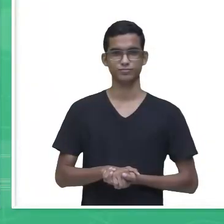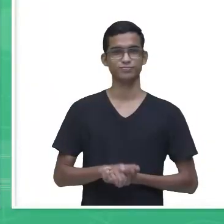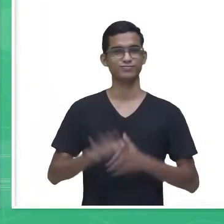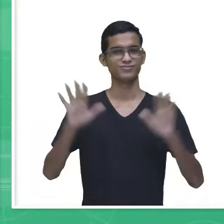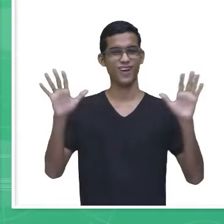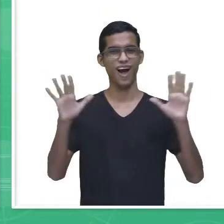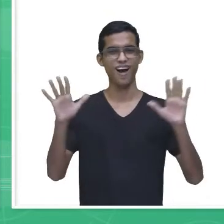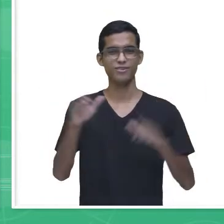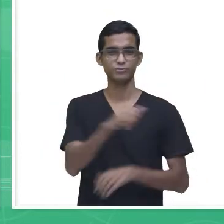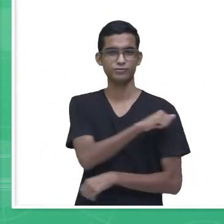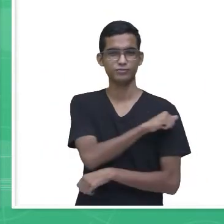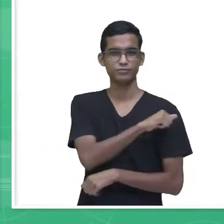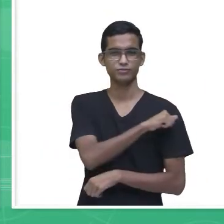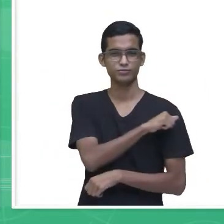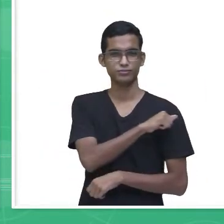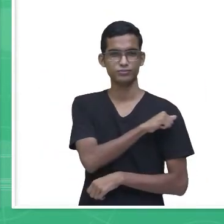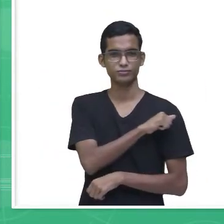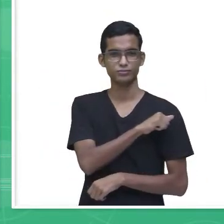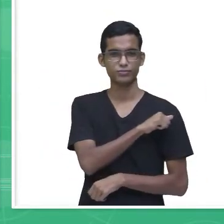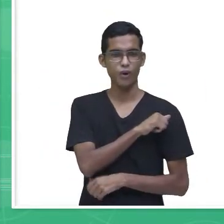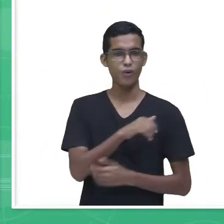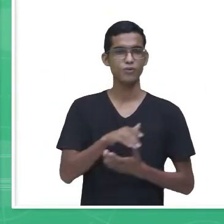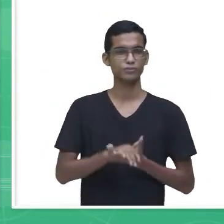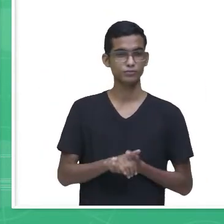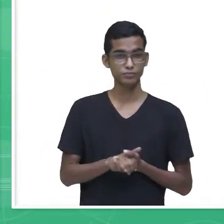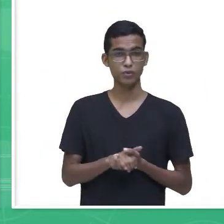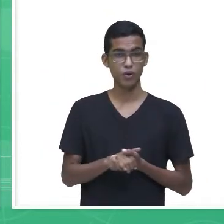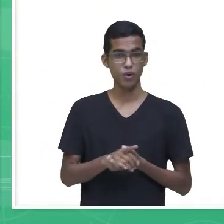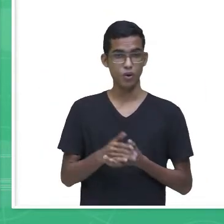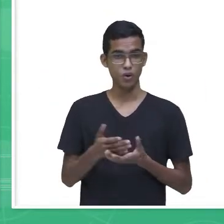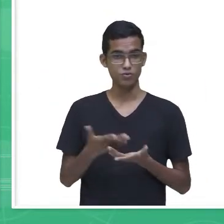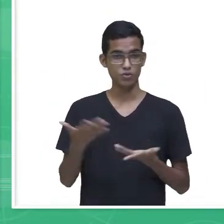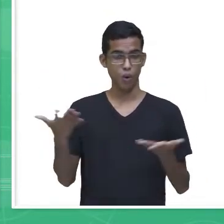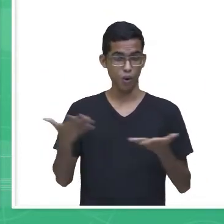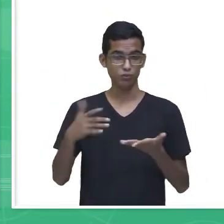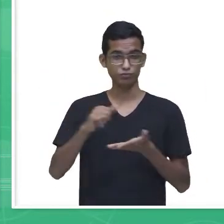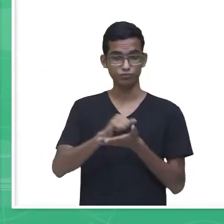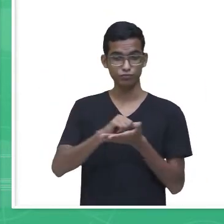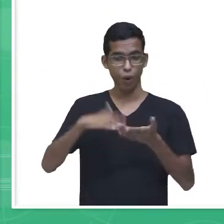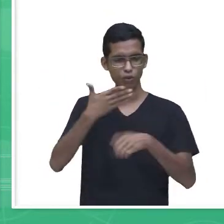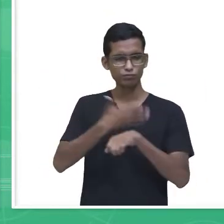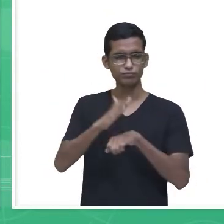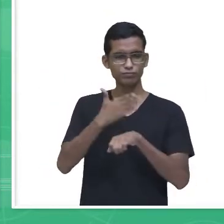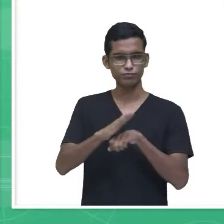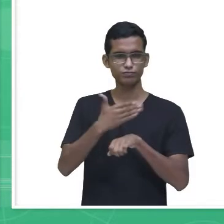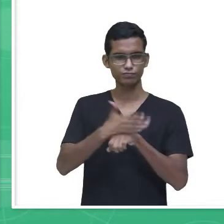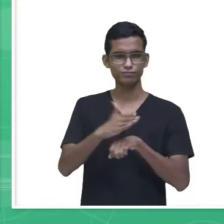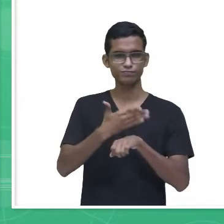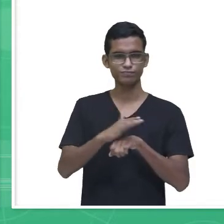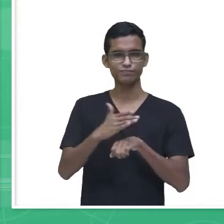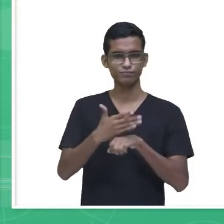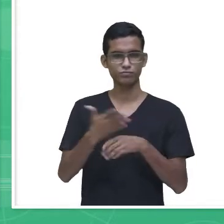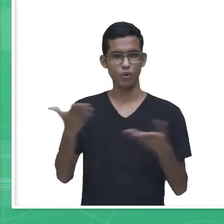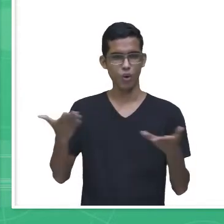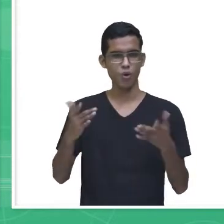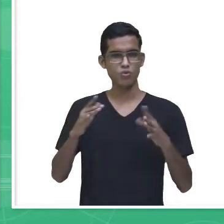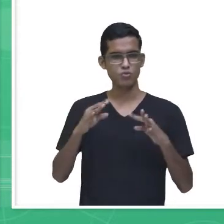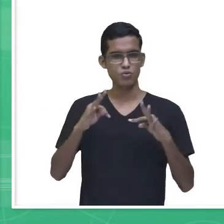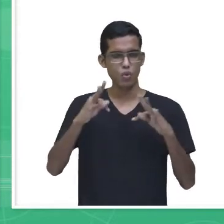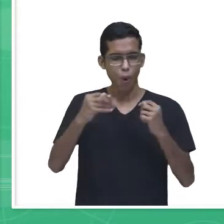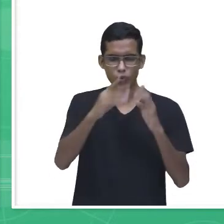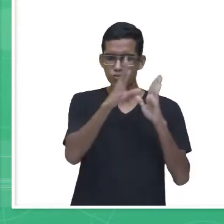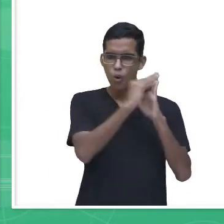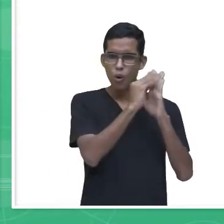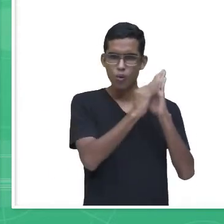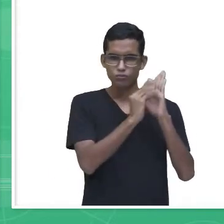Olá, caros alunos do Aula em Casa. Então, vamos para mais uma correção aí do Exercitando de hoje, né? De todos os